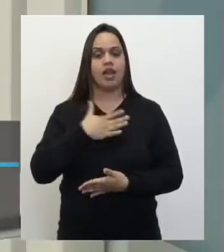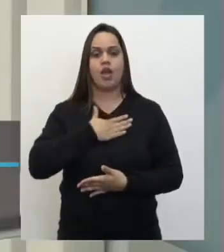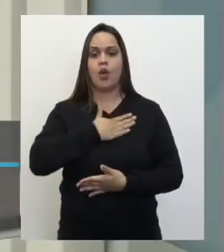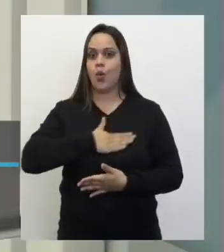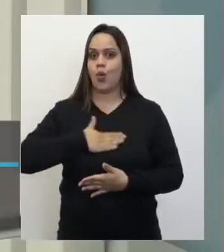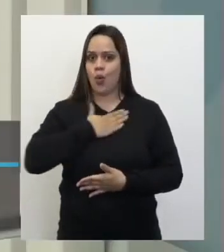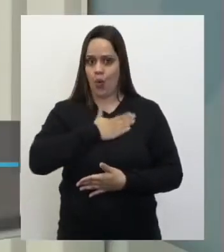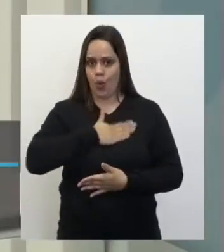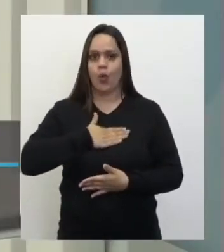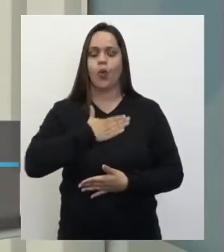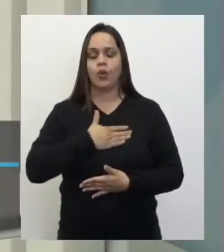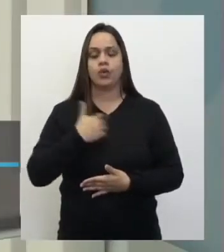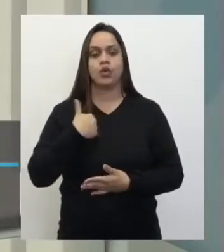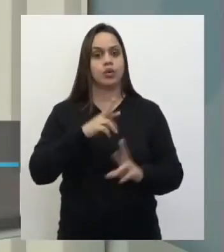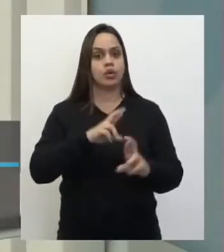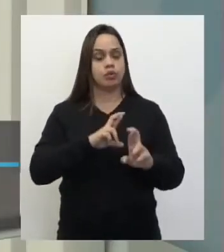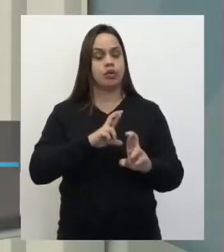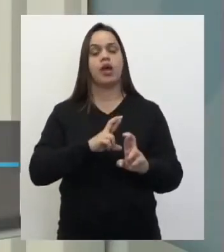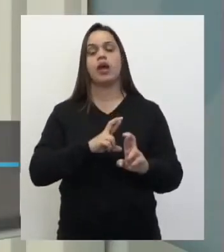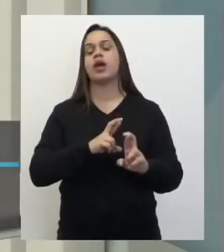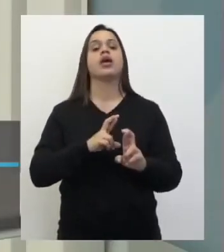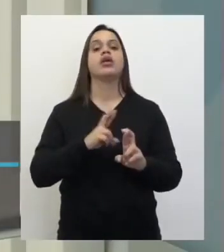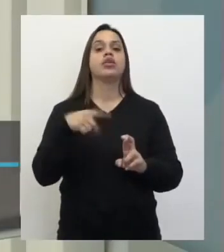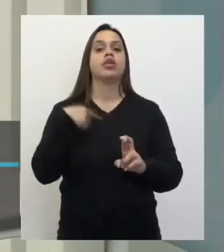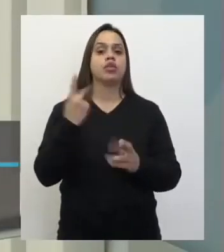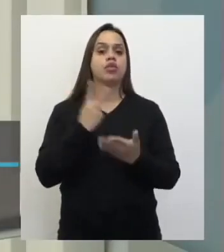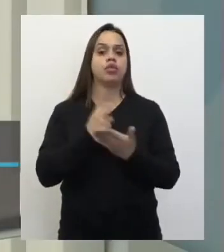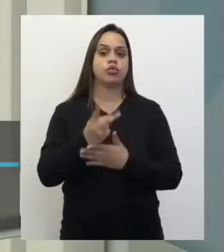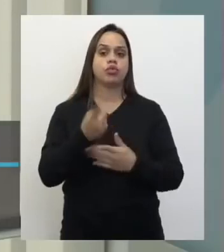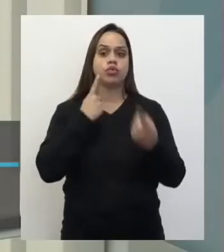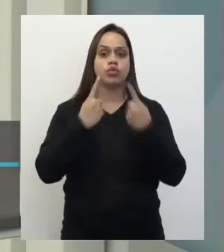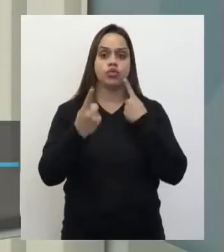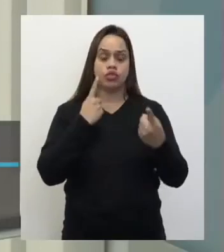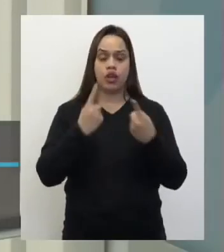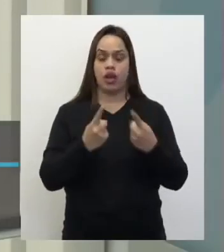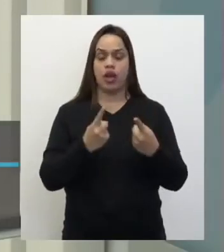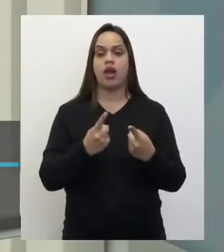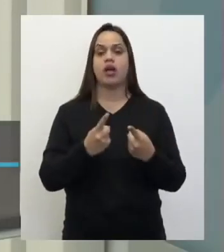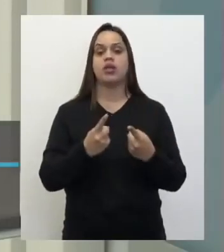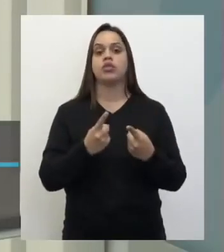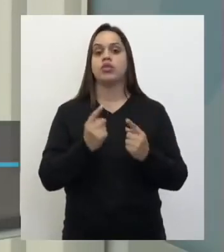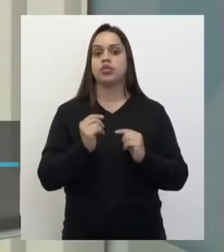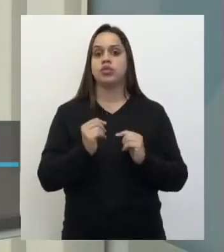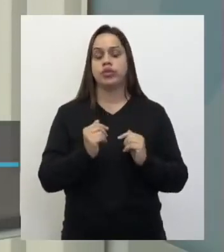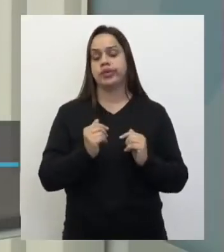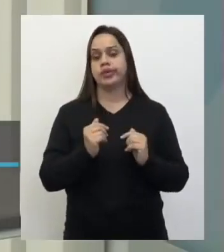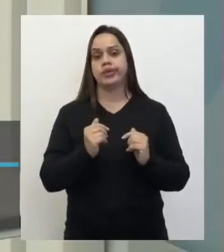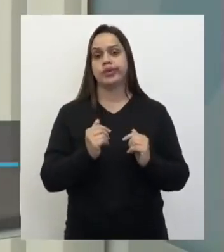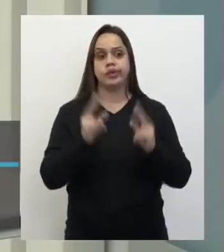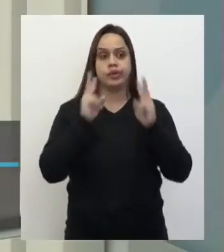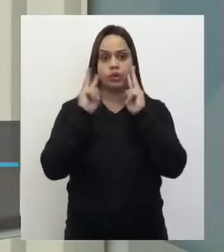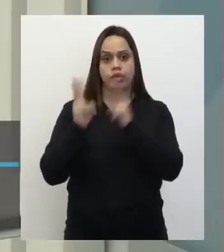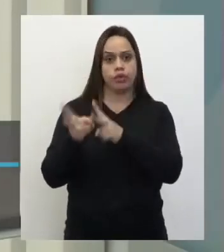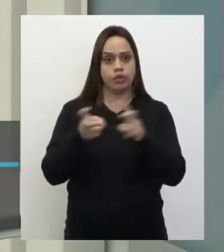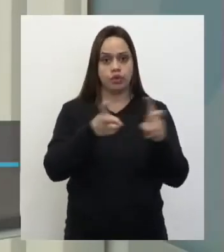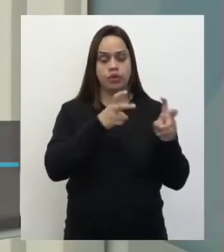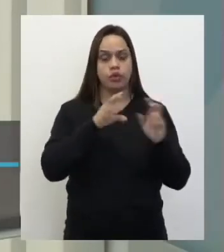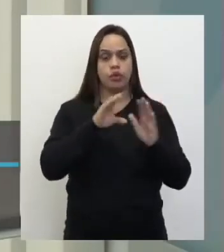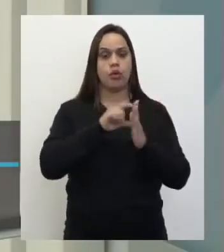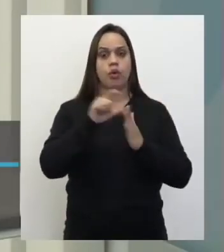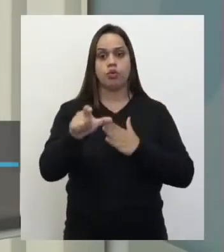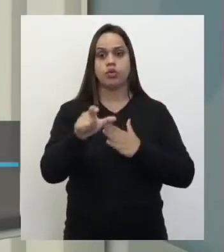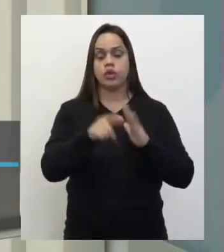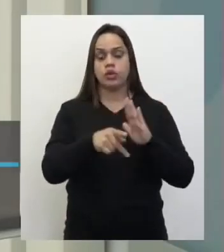tenha oportunidade de continuar esse diálogo sobre a produção do espaço urbano, o conceito de